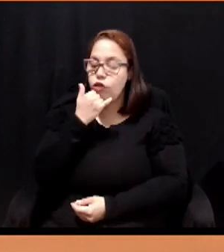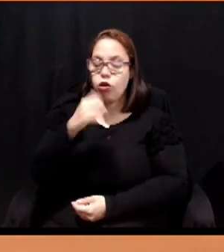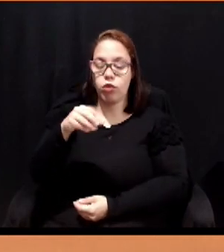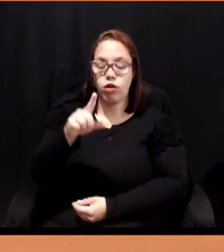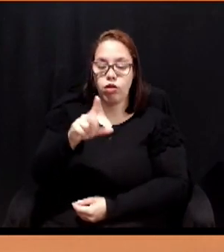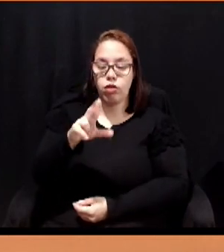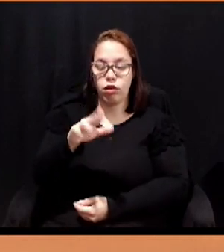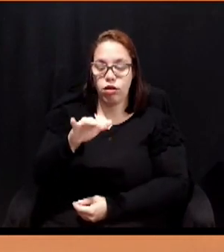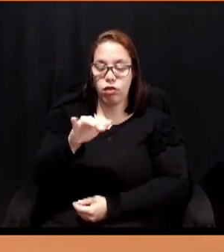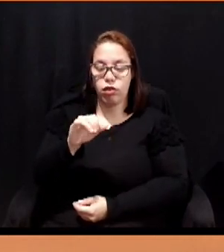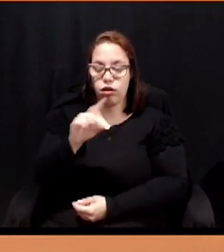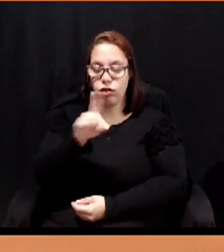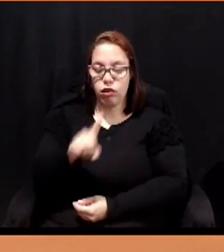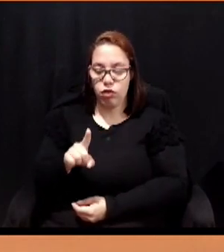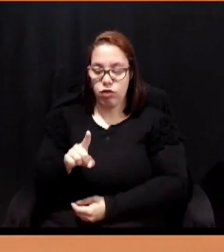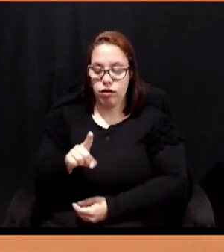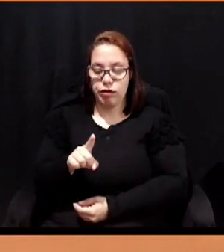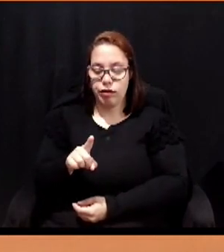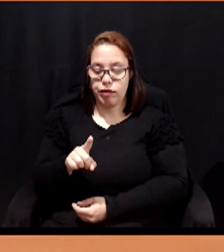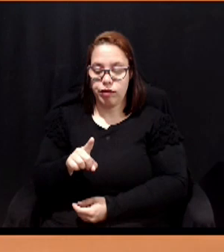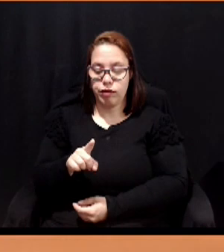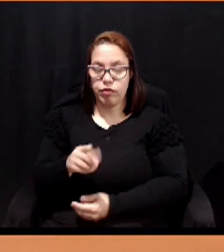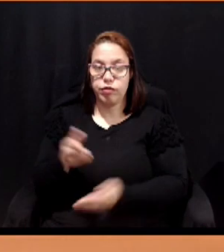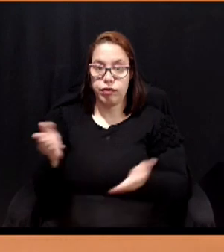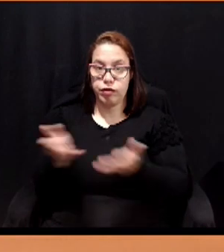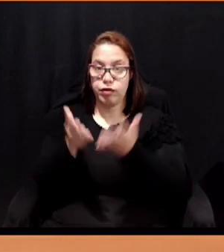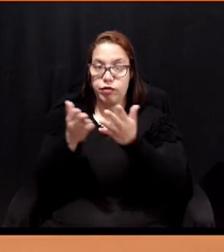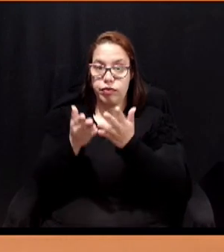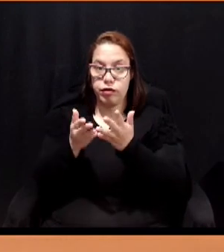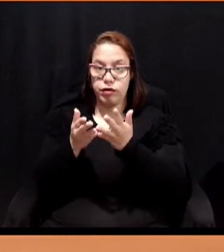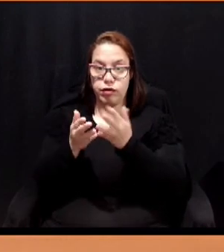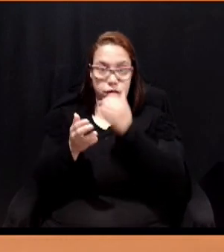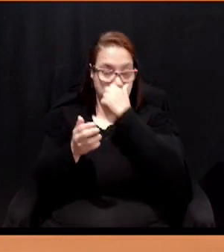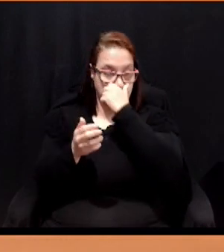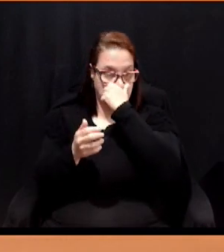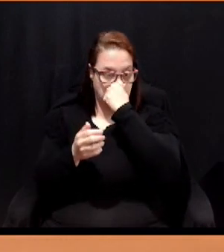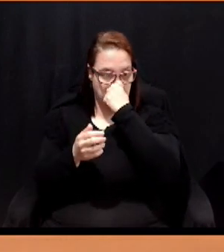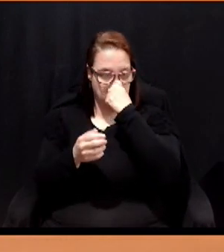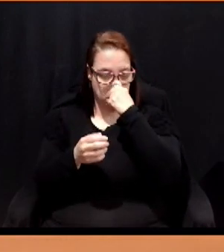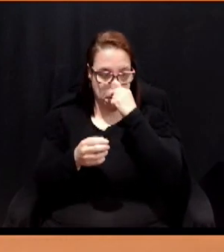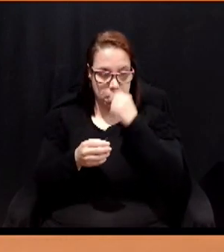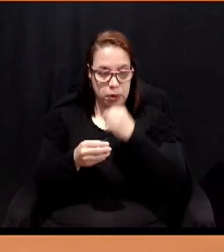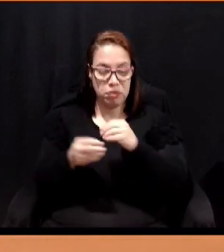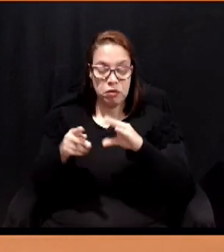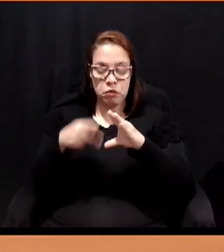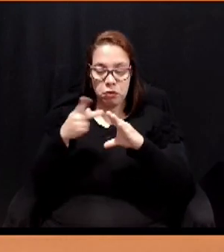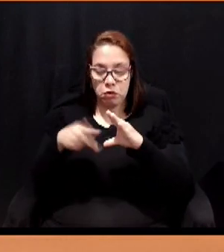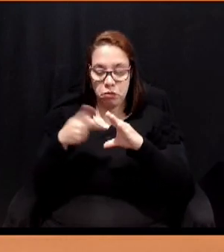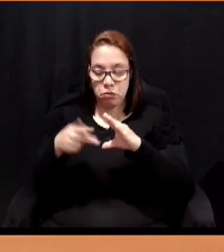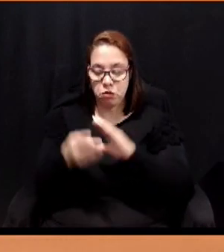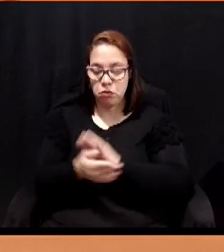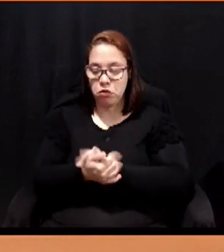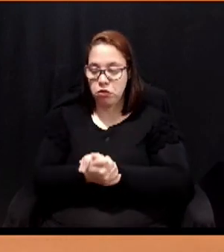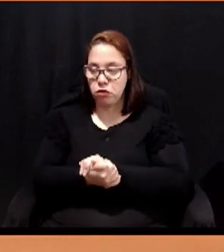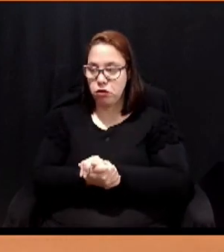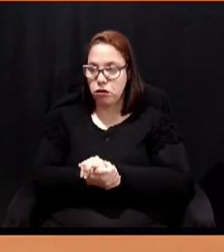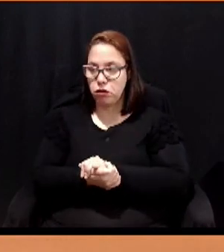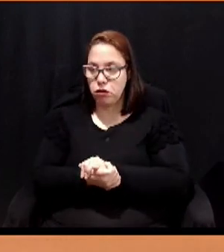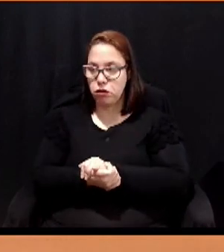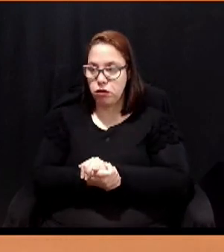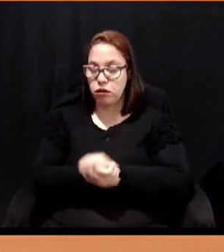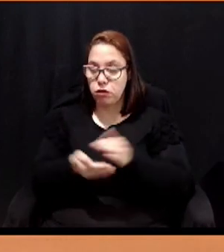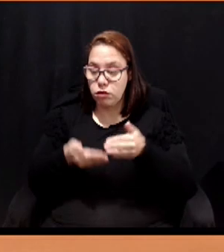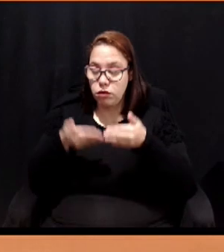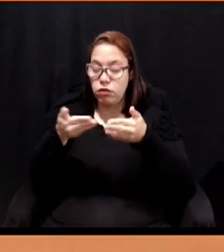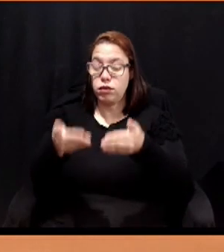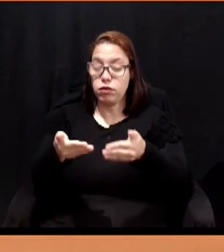também as iniciativas, né, as outras iniciativas que a Câmara de Comércio pode oferecer, de modo geral,